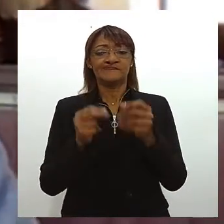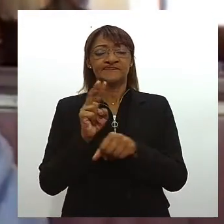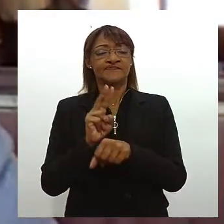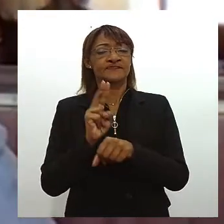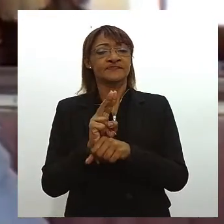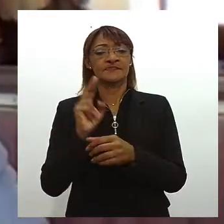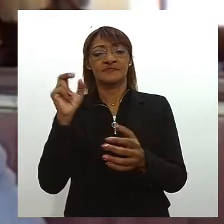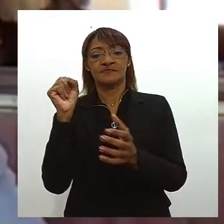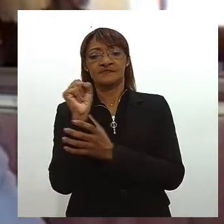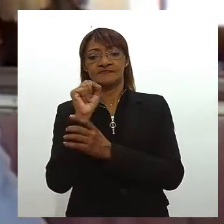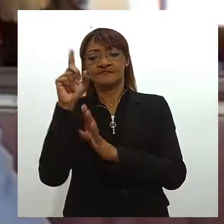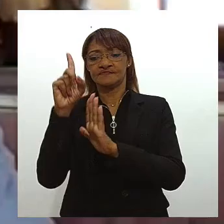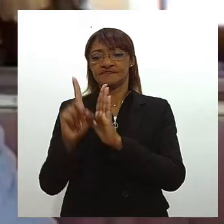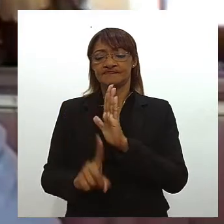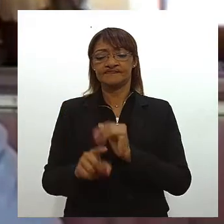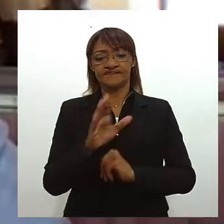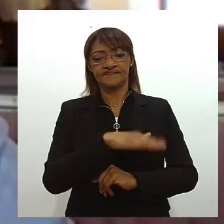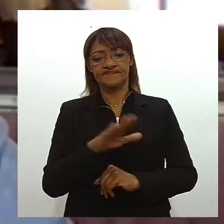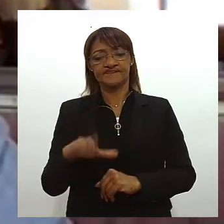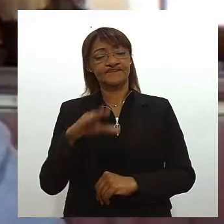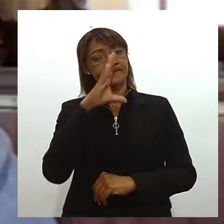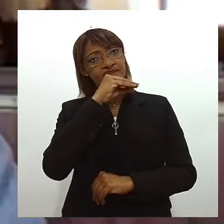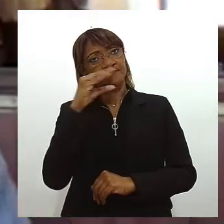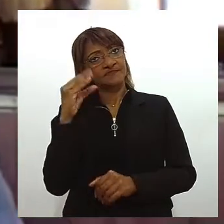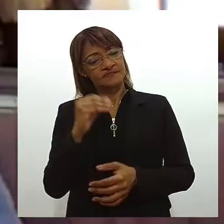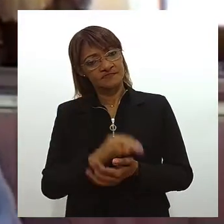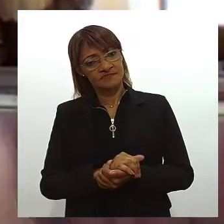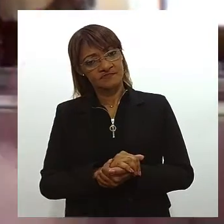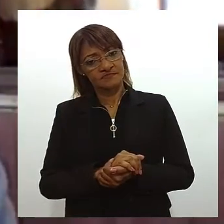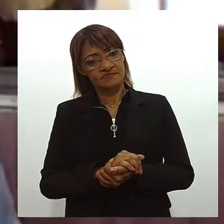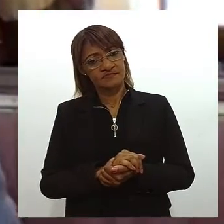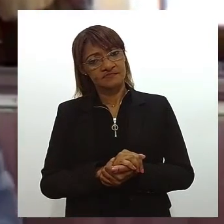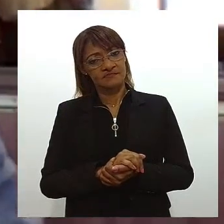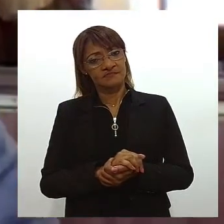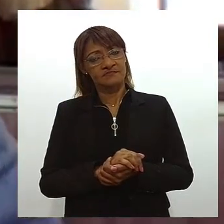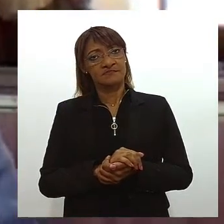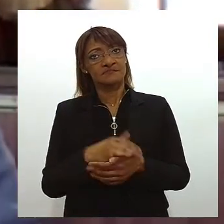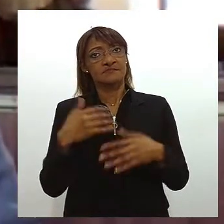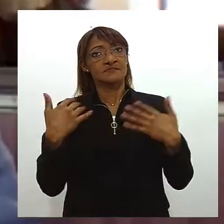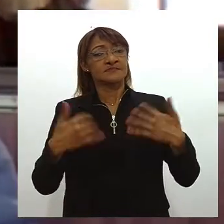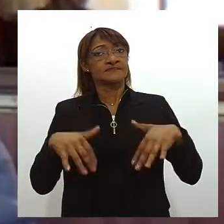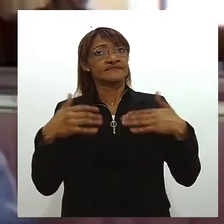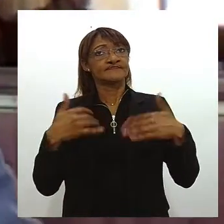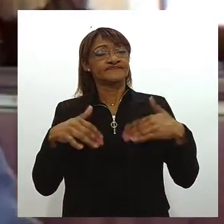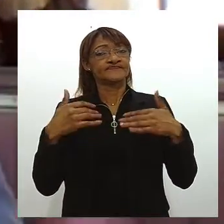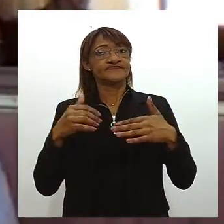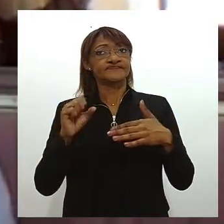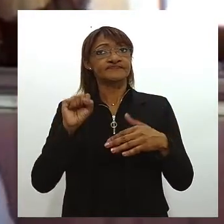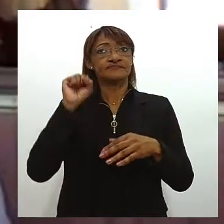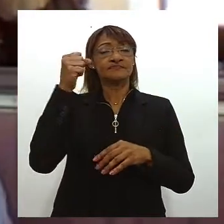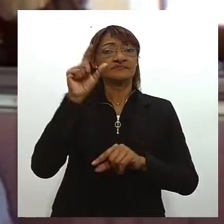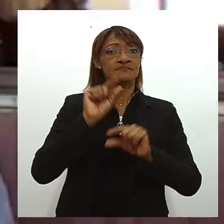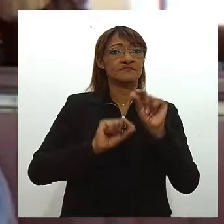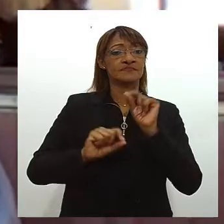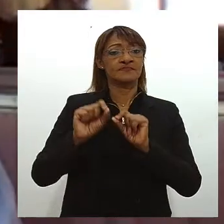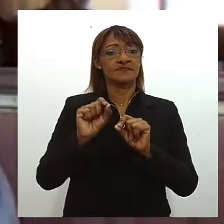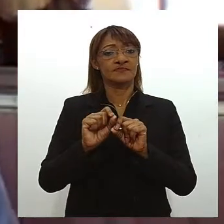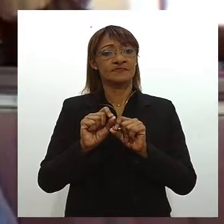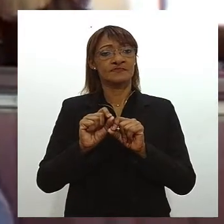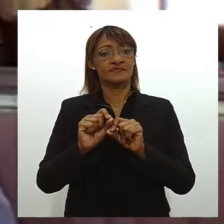garantia dos direitos das crianças e dos adolescentes. E isso se agravou de forma muito especial neste último